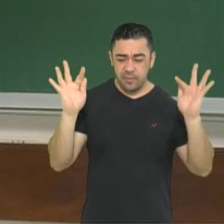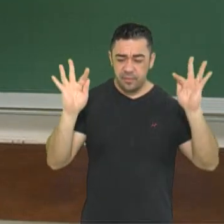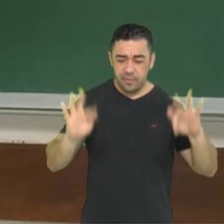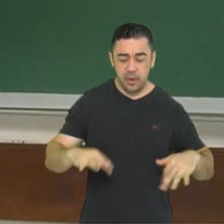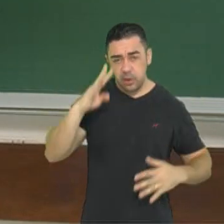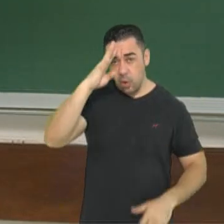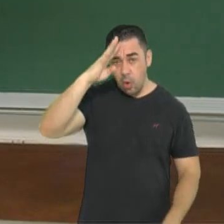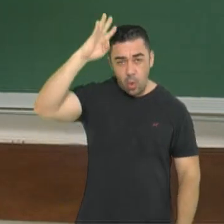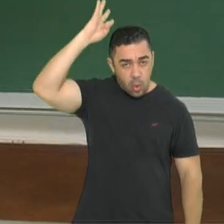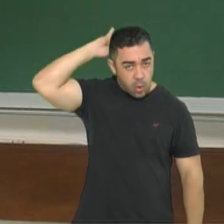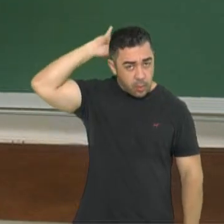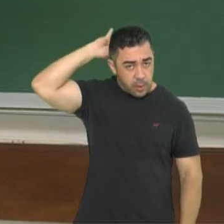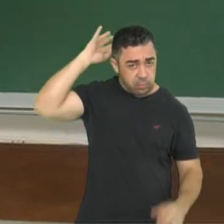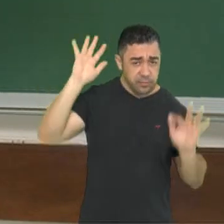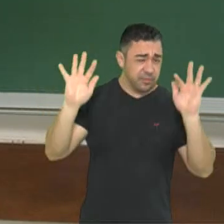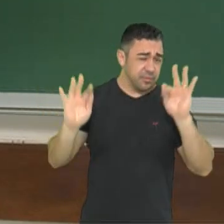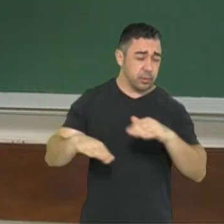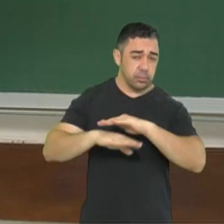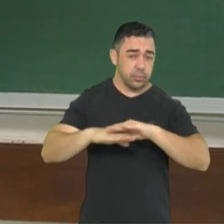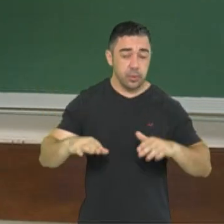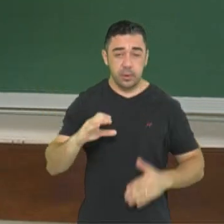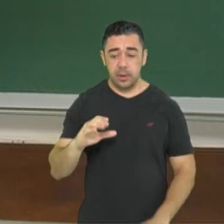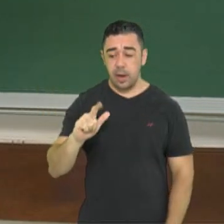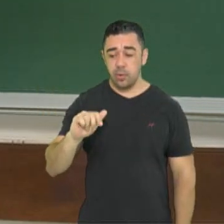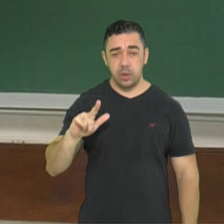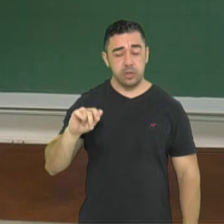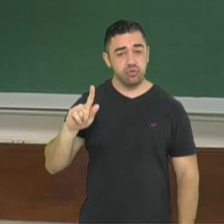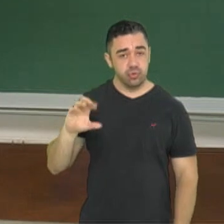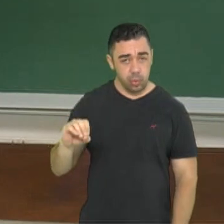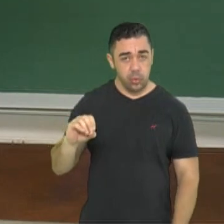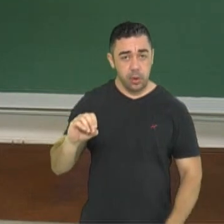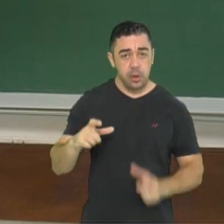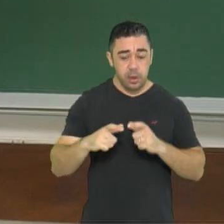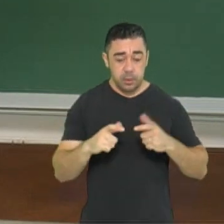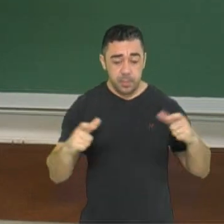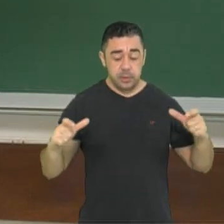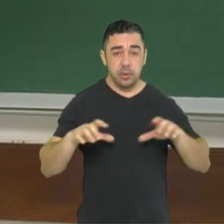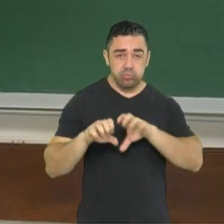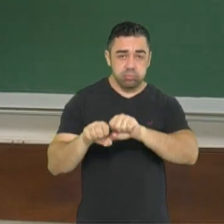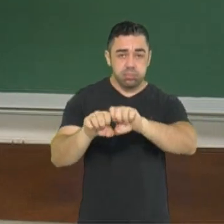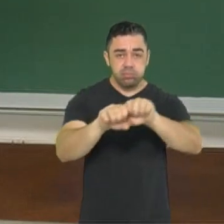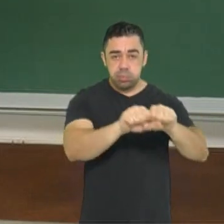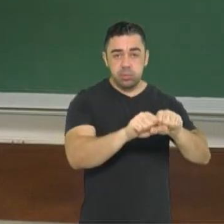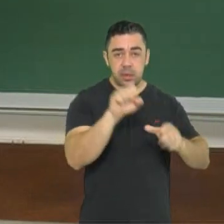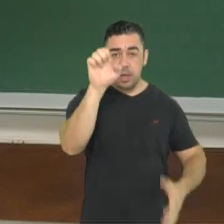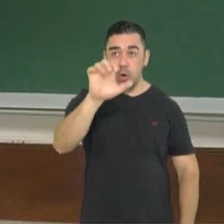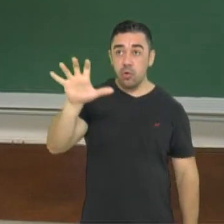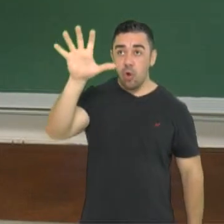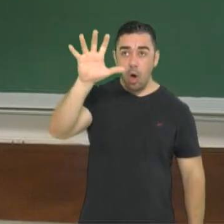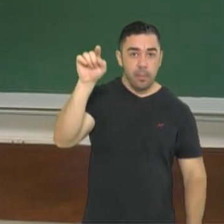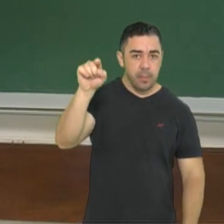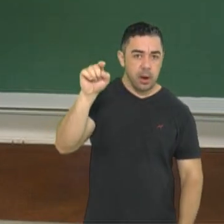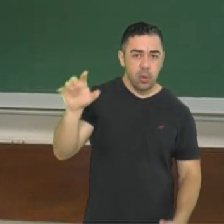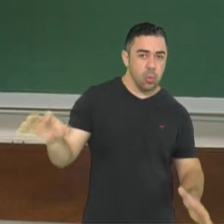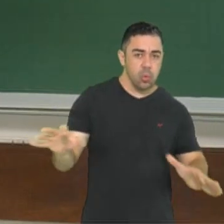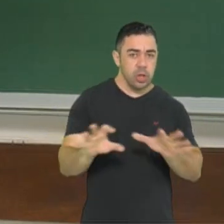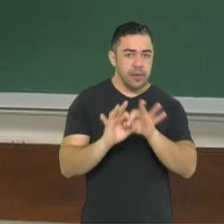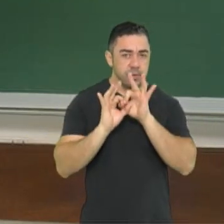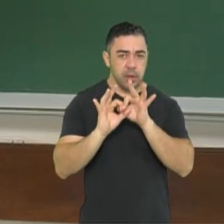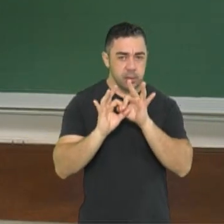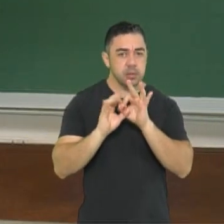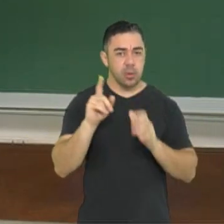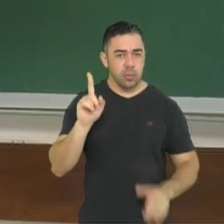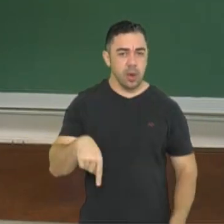romano no ocidente, colocamos o império carolíngio um dos únicos momentos de expansão territorial na Europa, né, de uma unificação, de